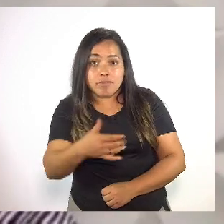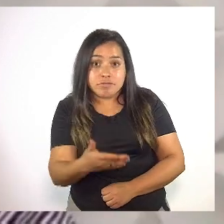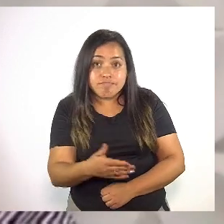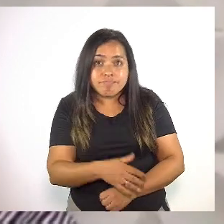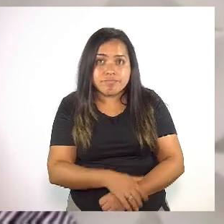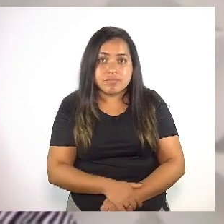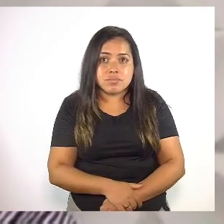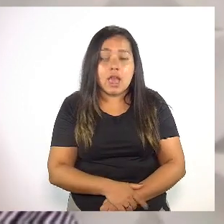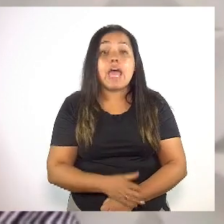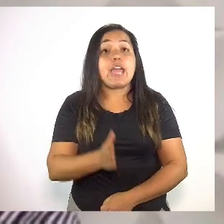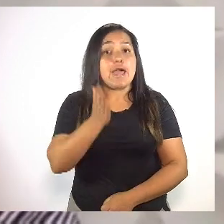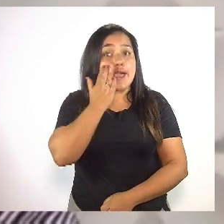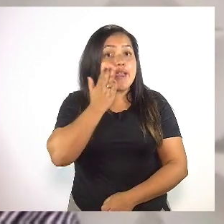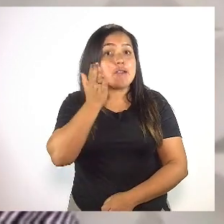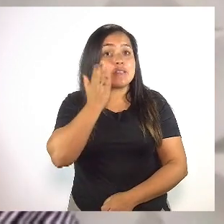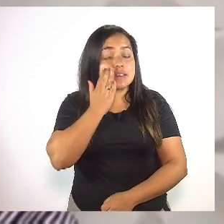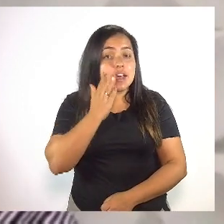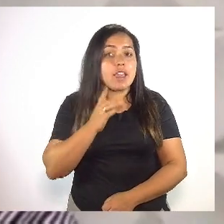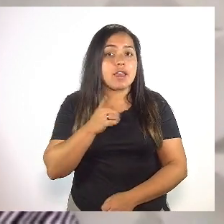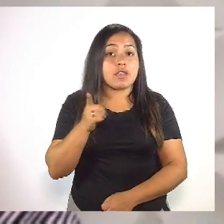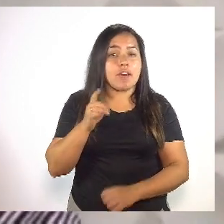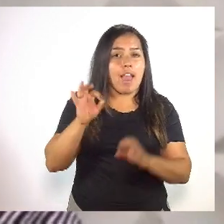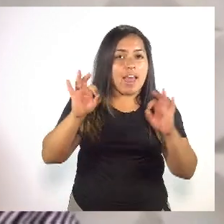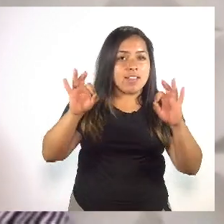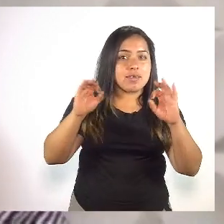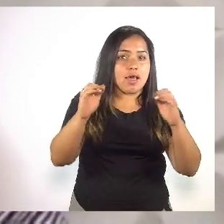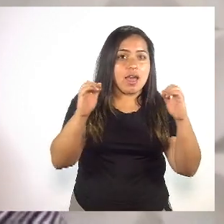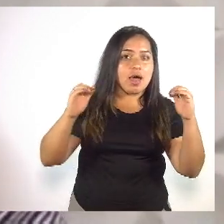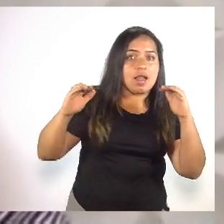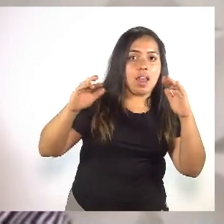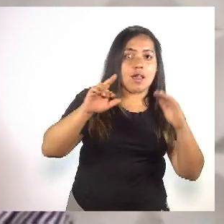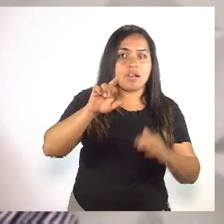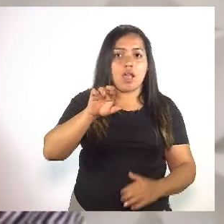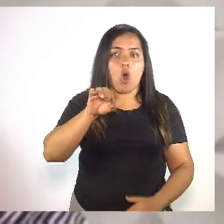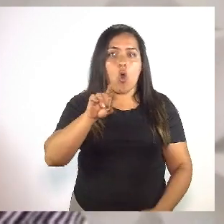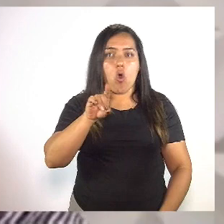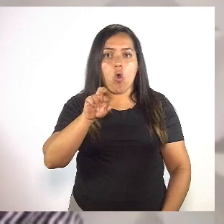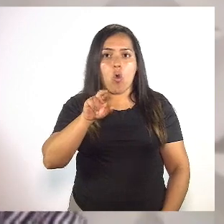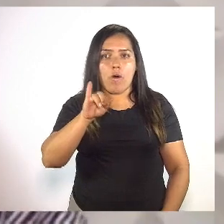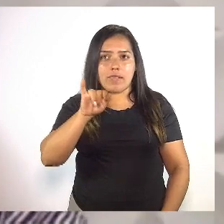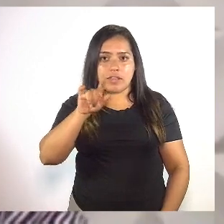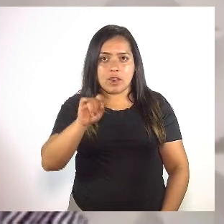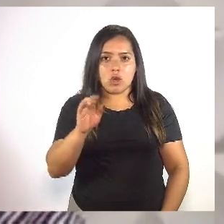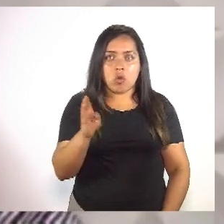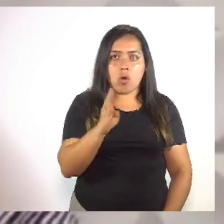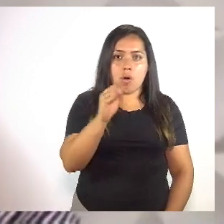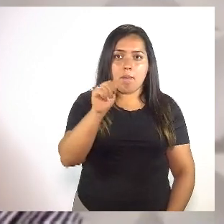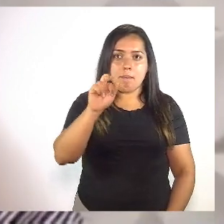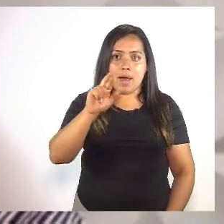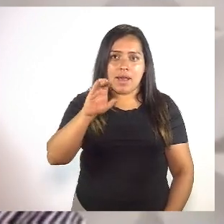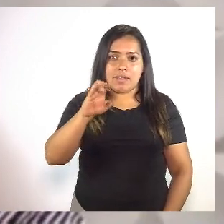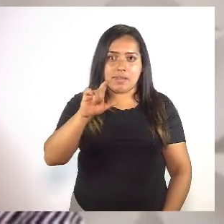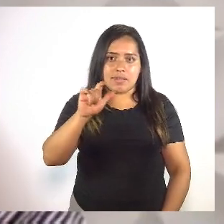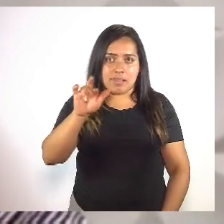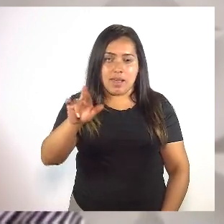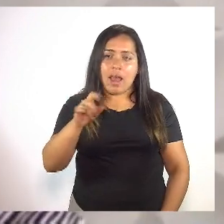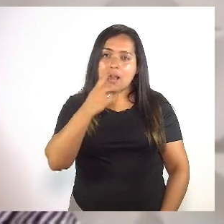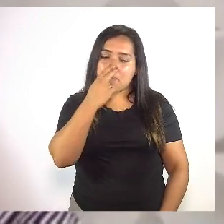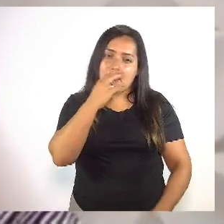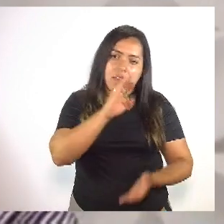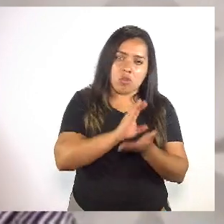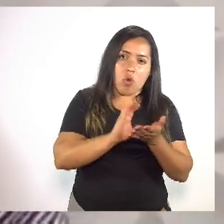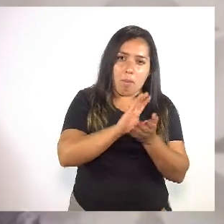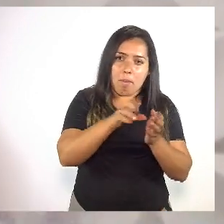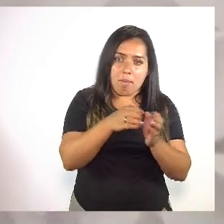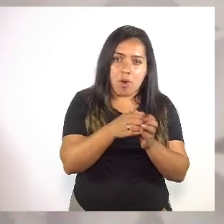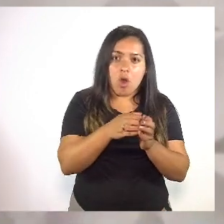Covid-19. Sei que Vossa Excelência, deputado Rodrigo Bacelar, como muitos, que embora não participasse da Comissão